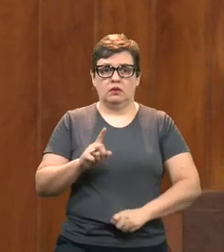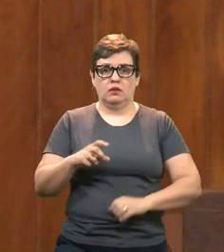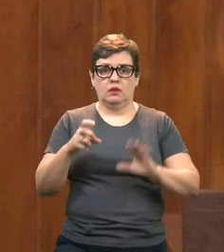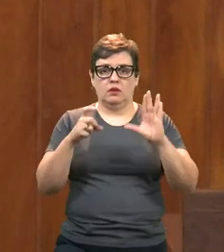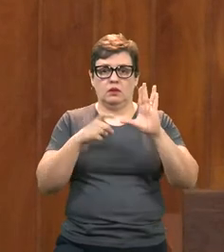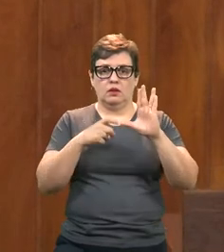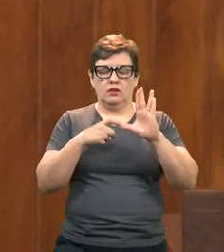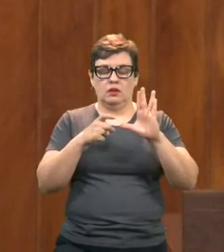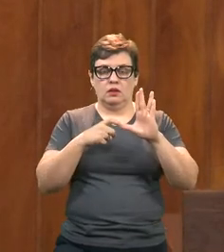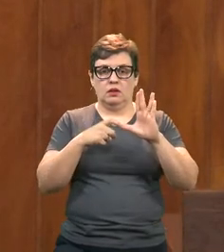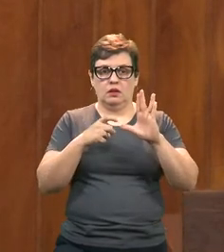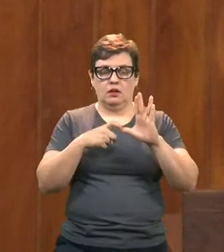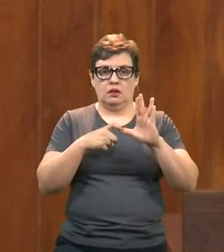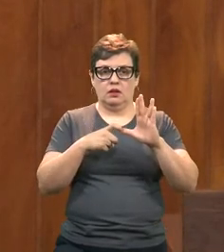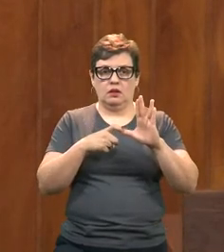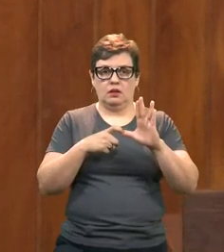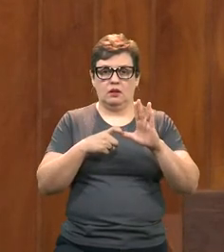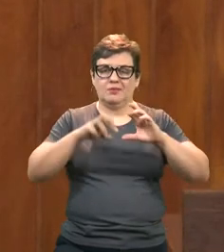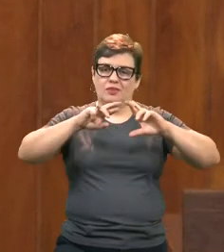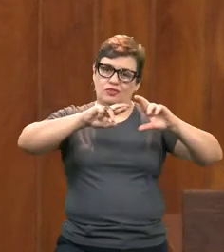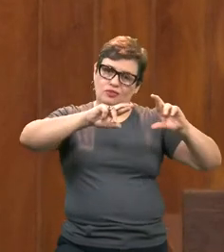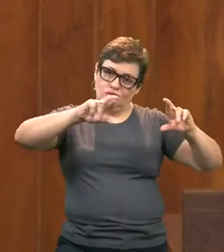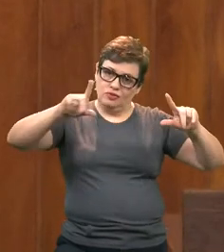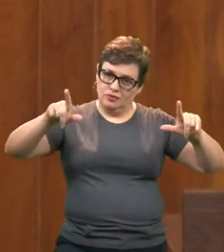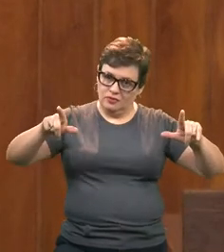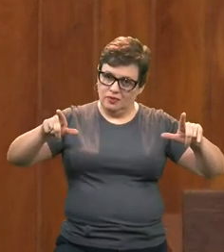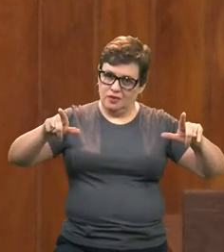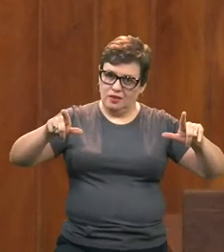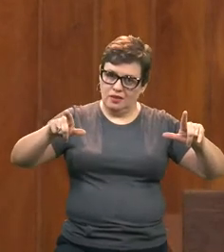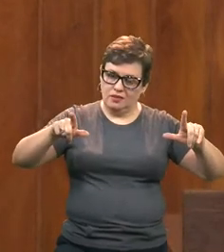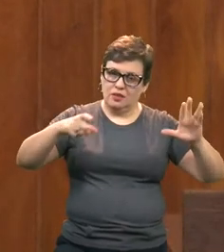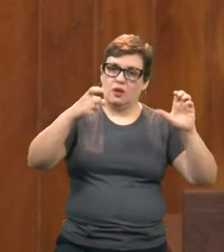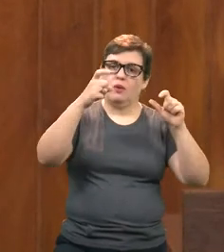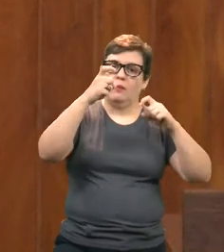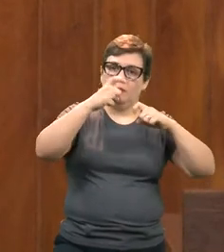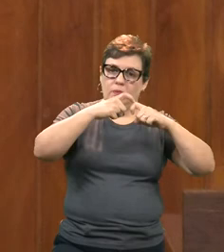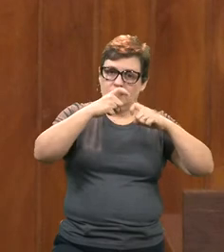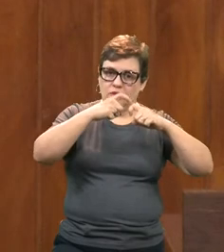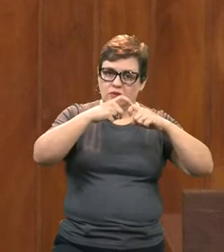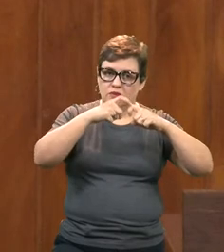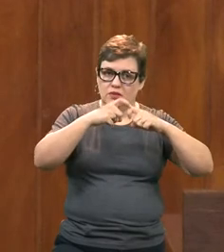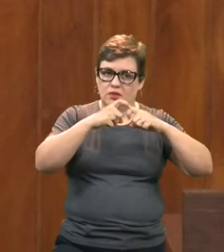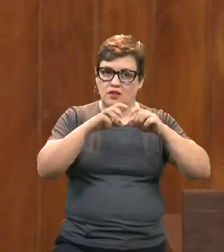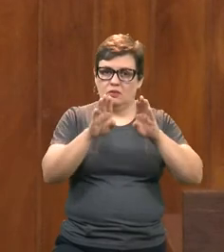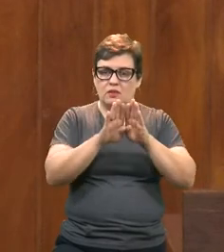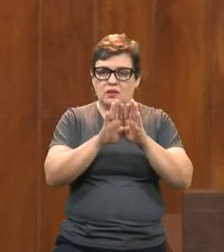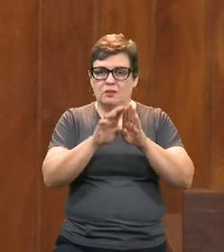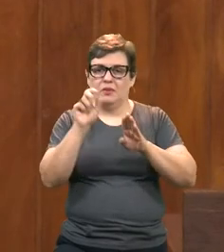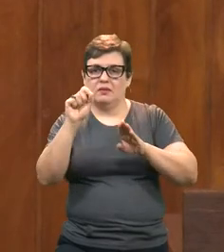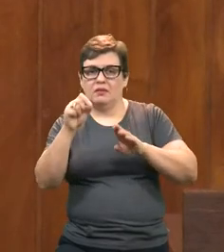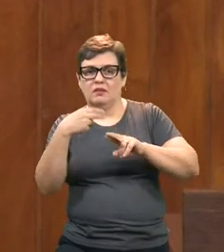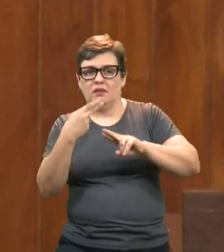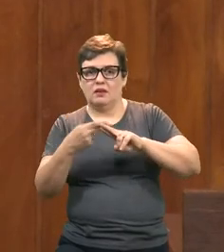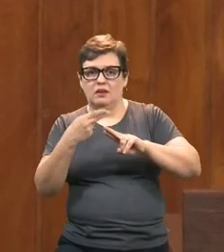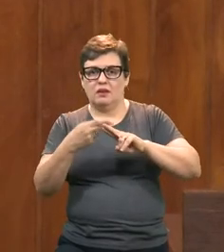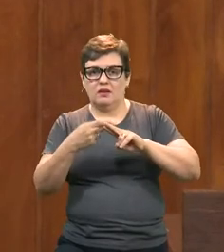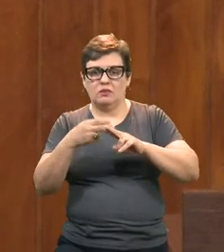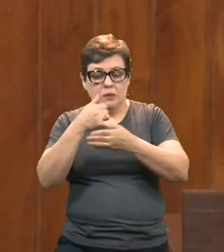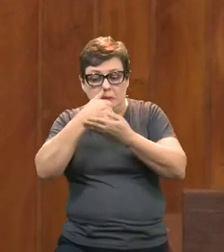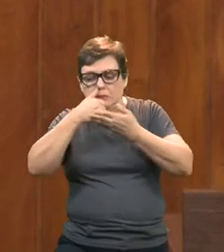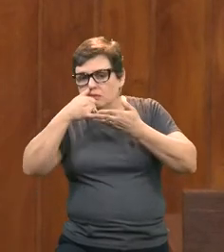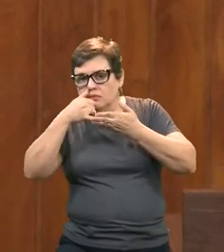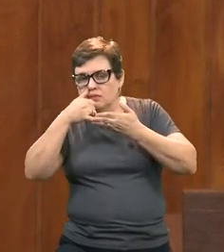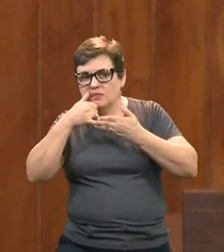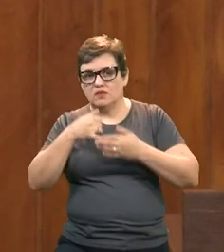de efeito psicoativo e de efeito não psicoativo, que cuja diferença ela